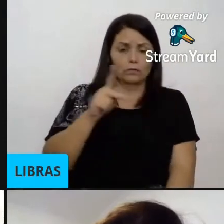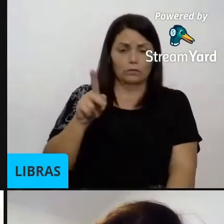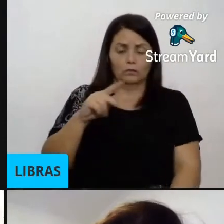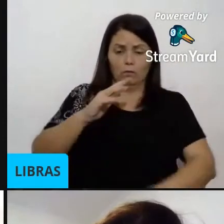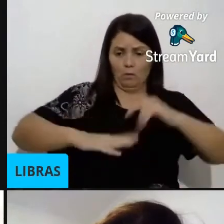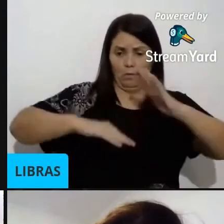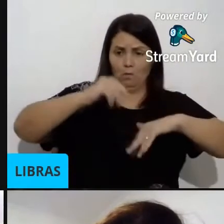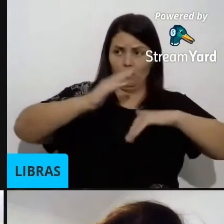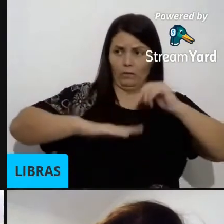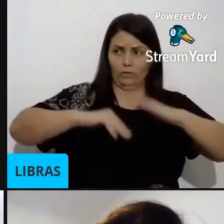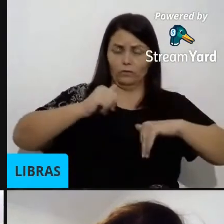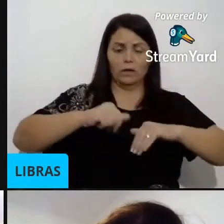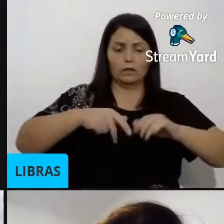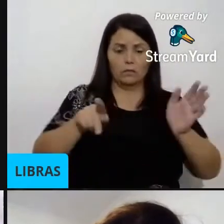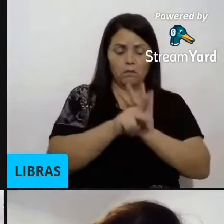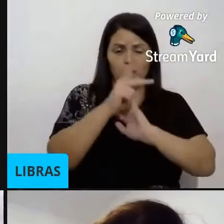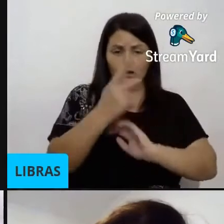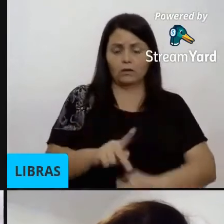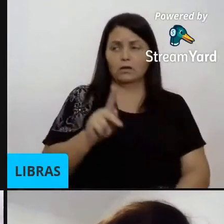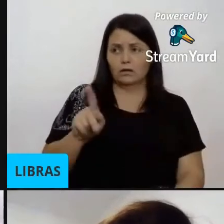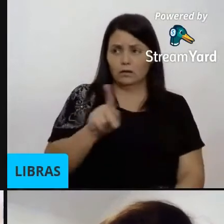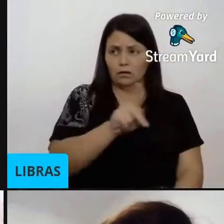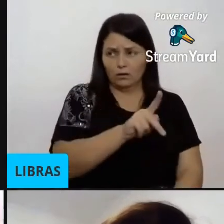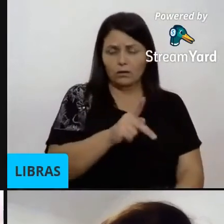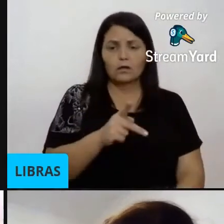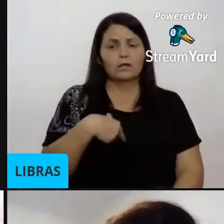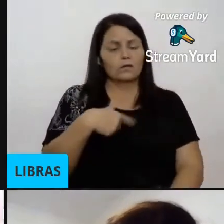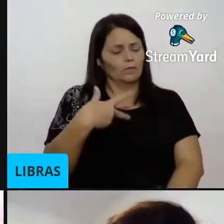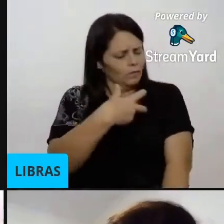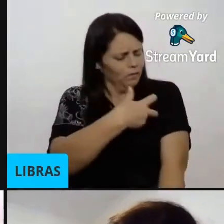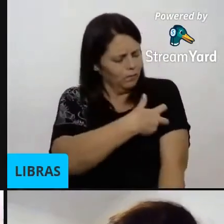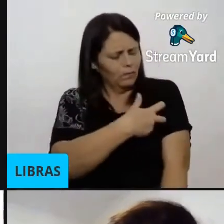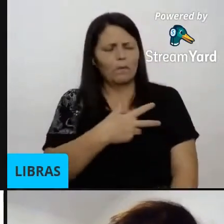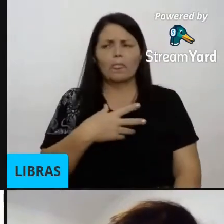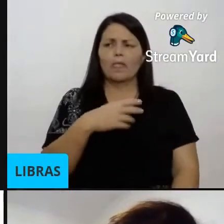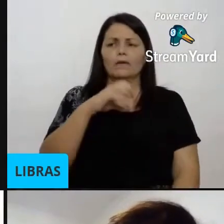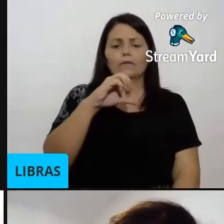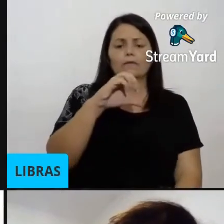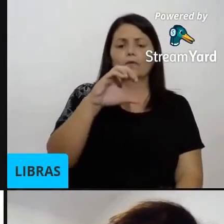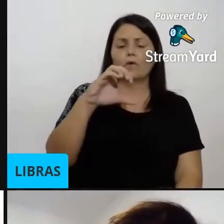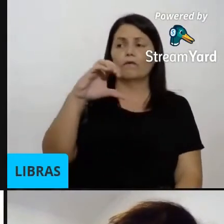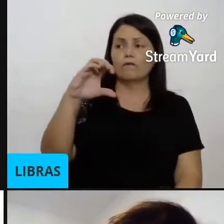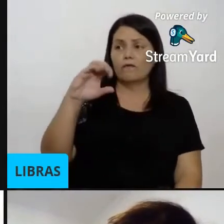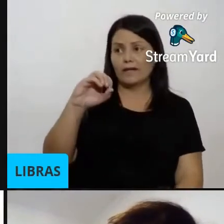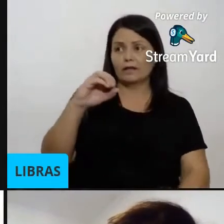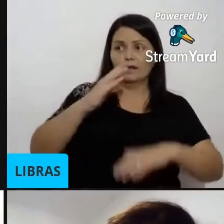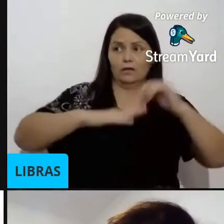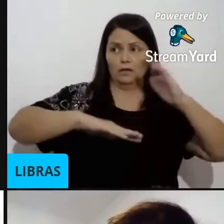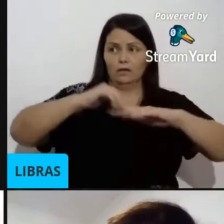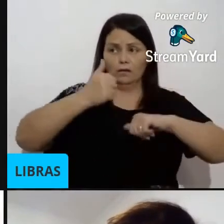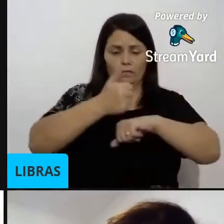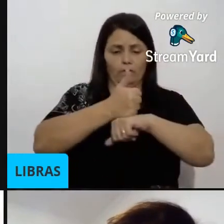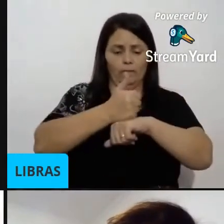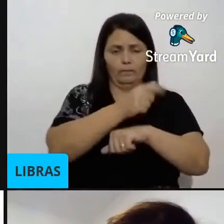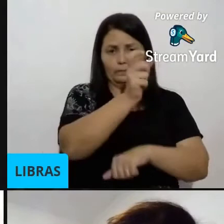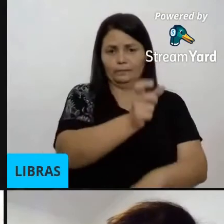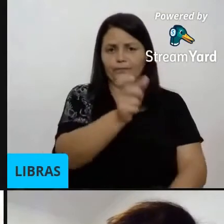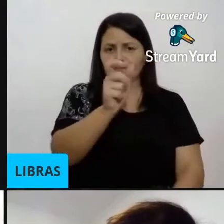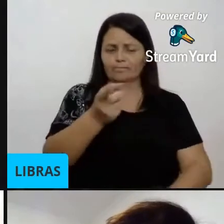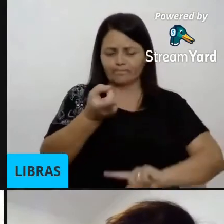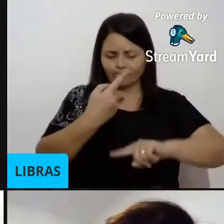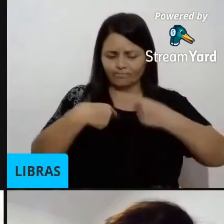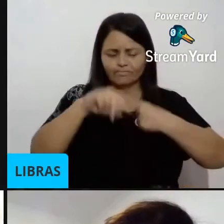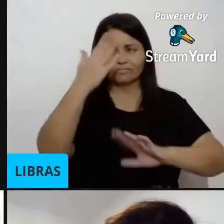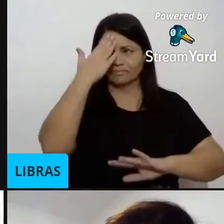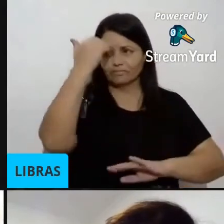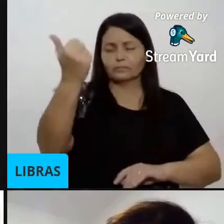de educação. Graças a Deus, vacinamos hoje 90 profissionais. Foi um sucesso.